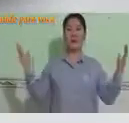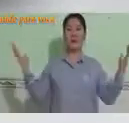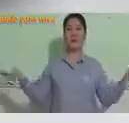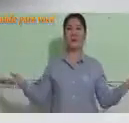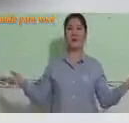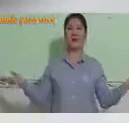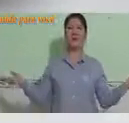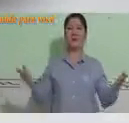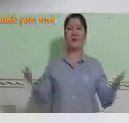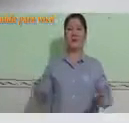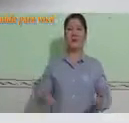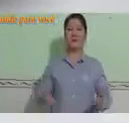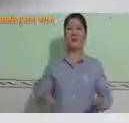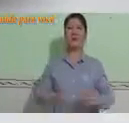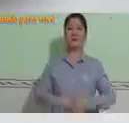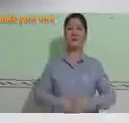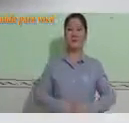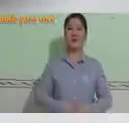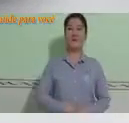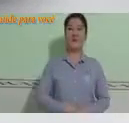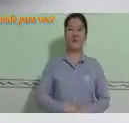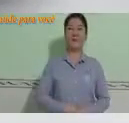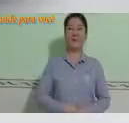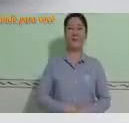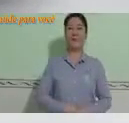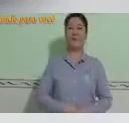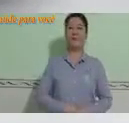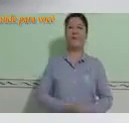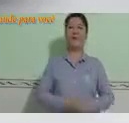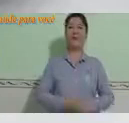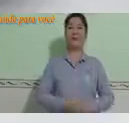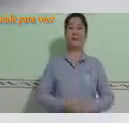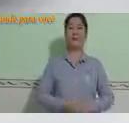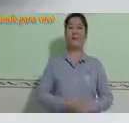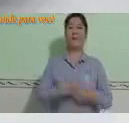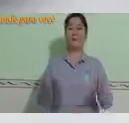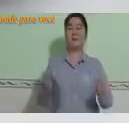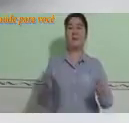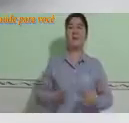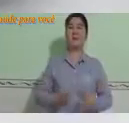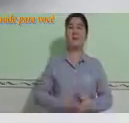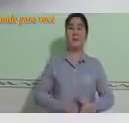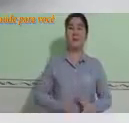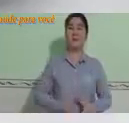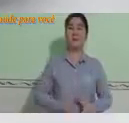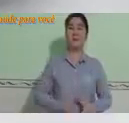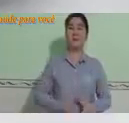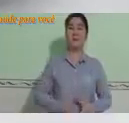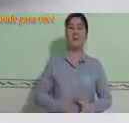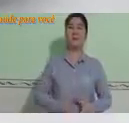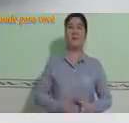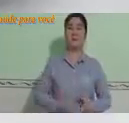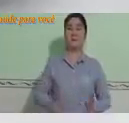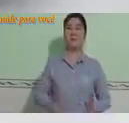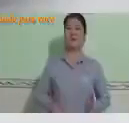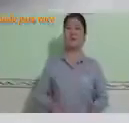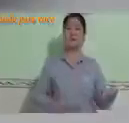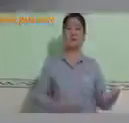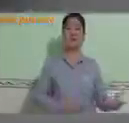Estes sintomas geralmente aparecem de forma rápida e afetam um lado do rosto, embora, em casos mais